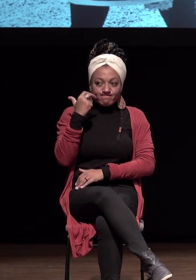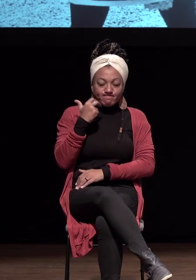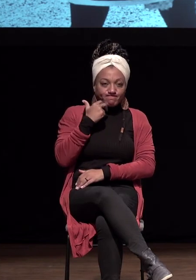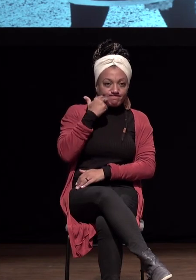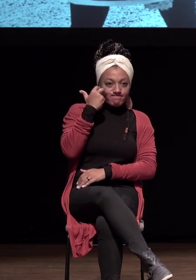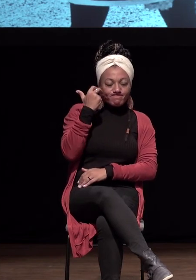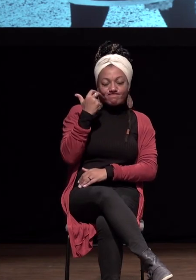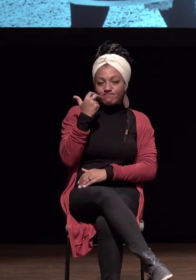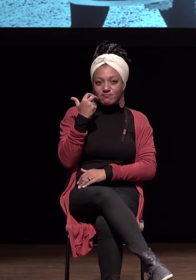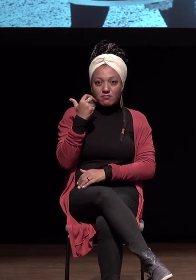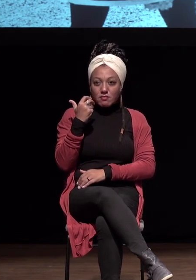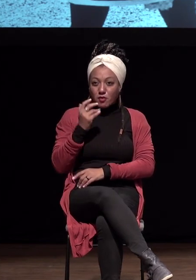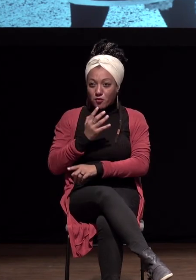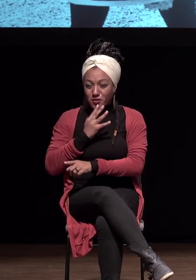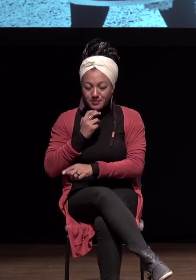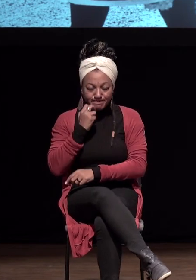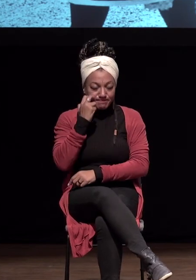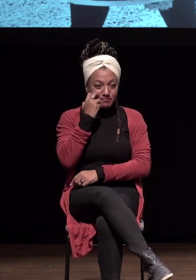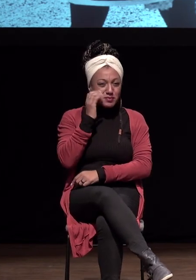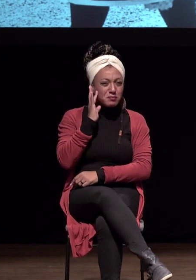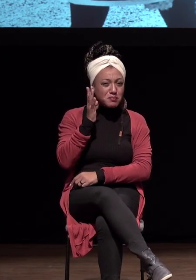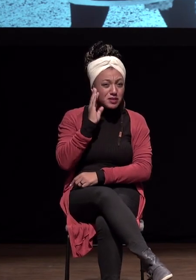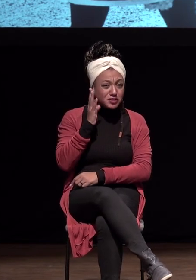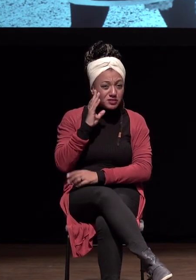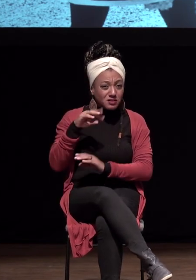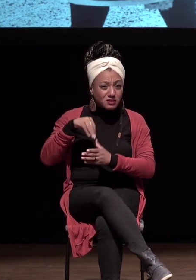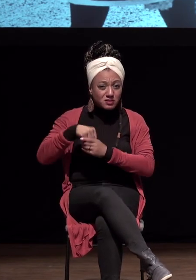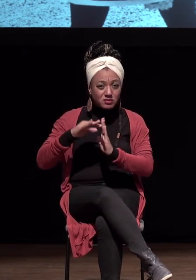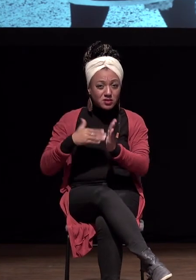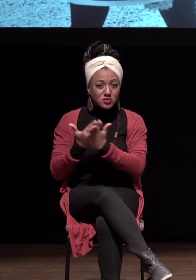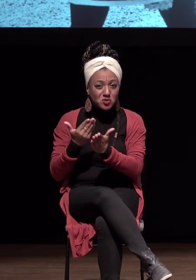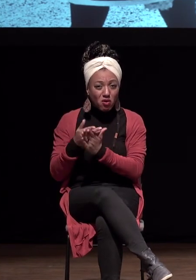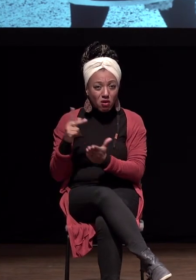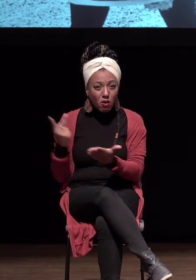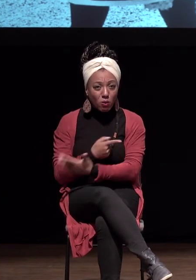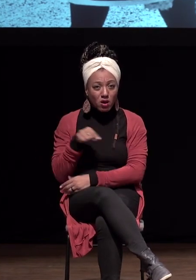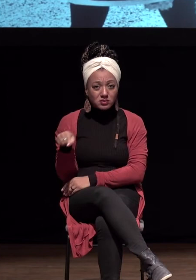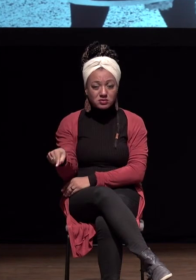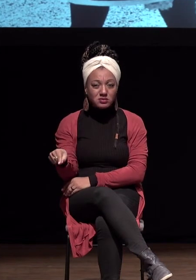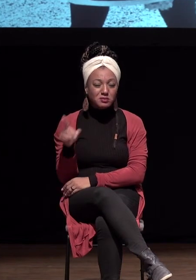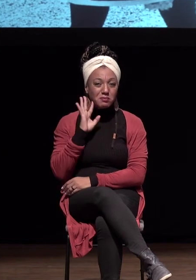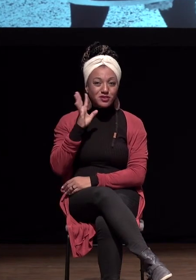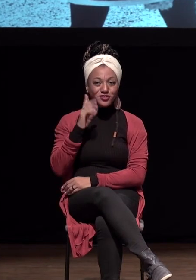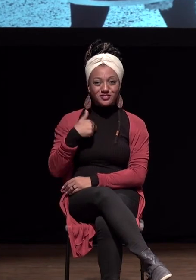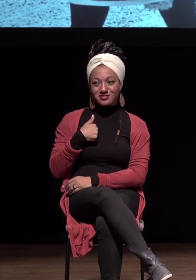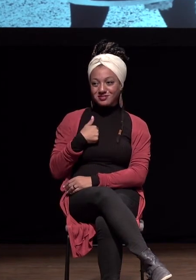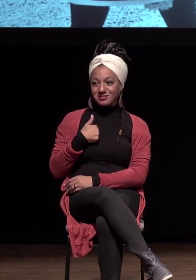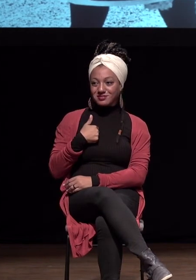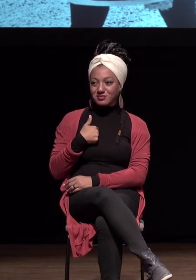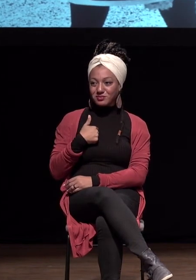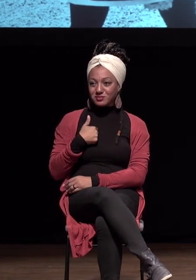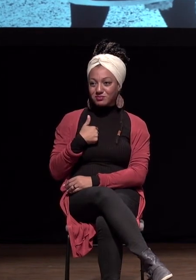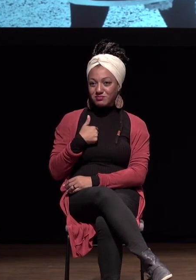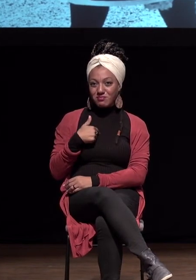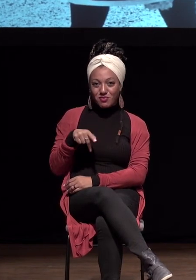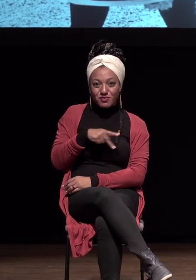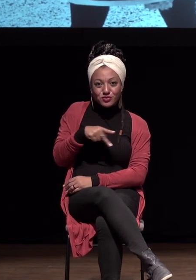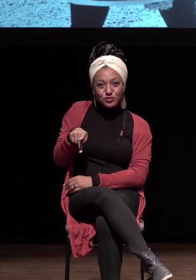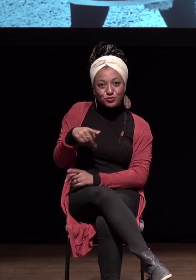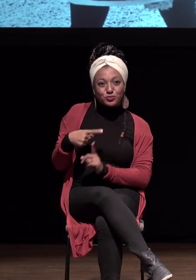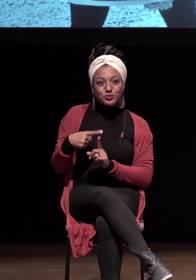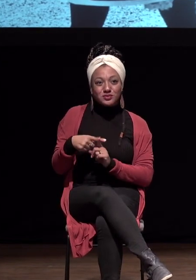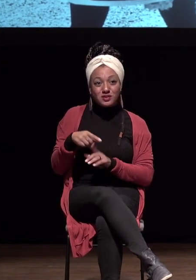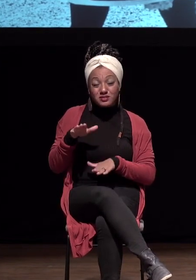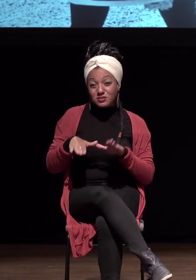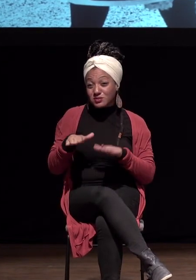determinada coisa, porque se é difícil dentro da sala de aula, é difícil para nós também, né? E é difícil para nós porque muitos de nós não se encontra ou não